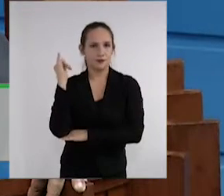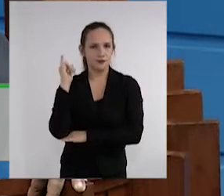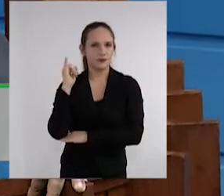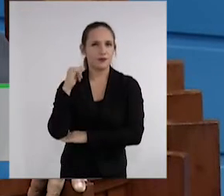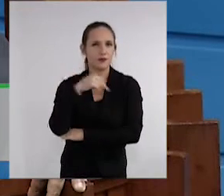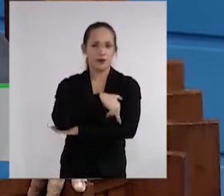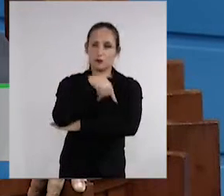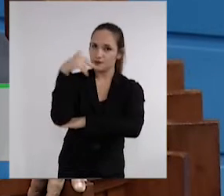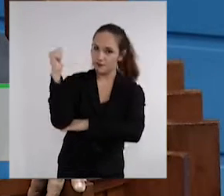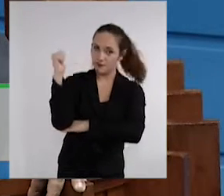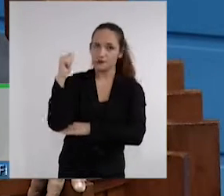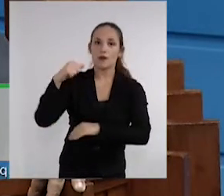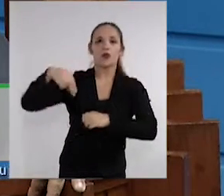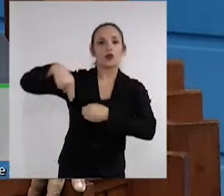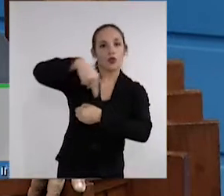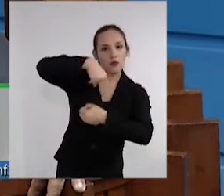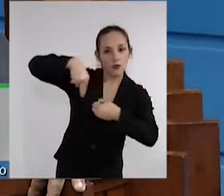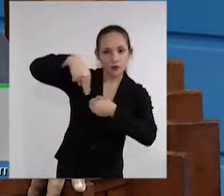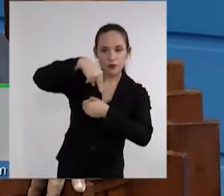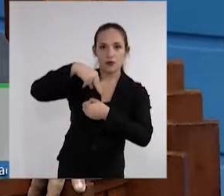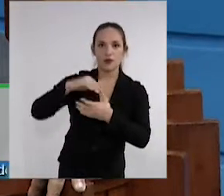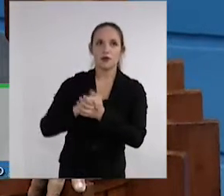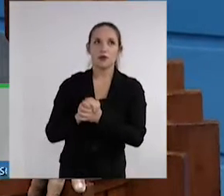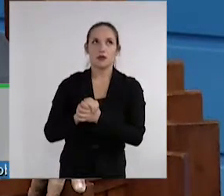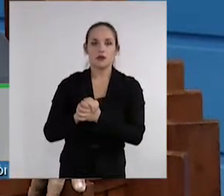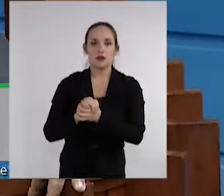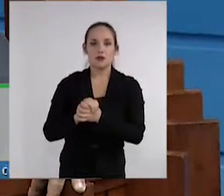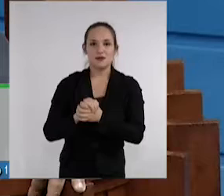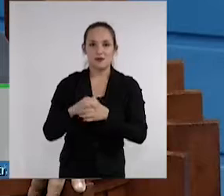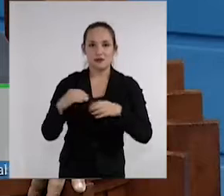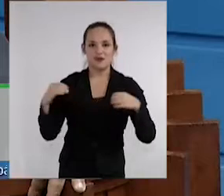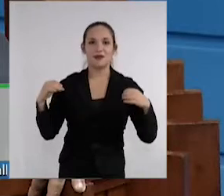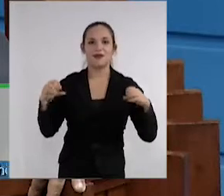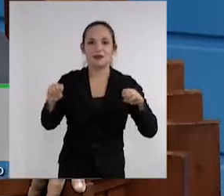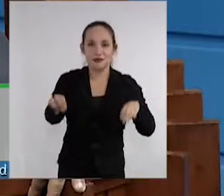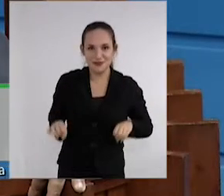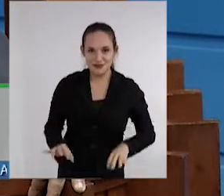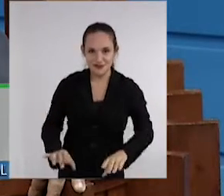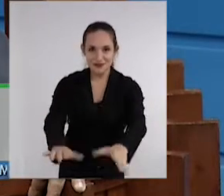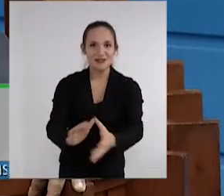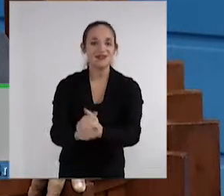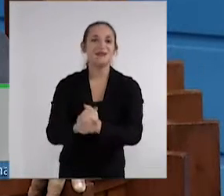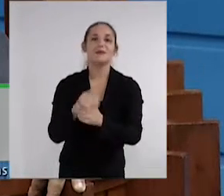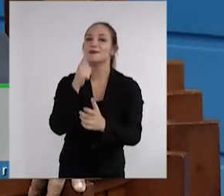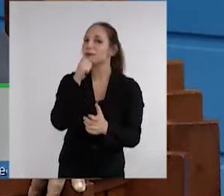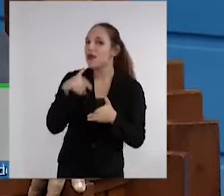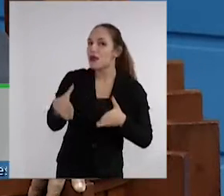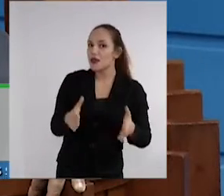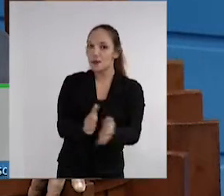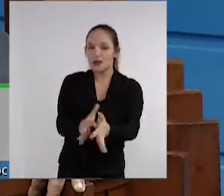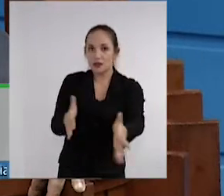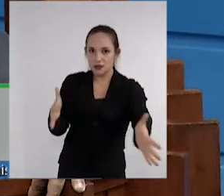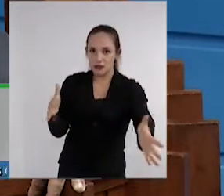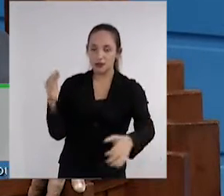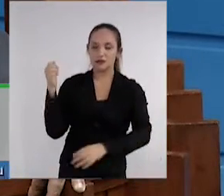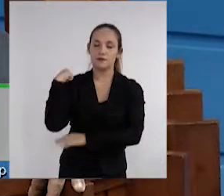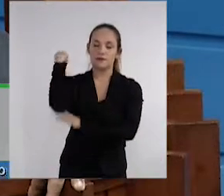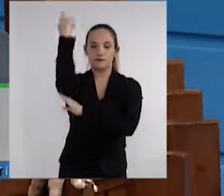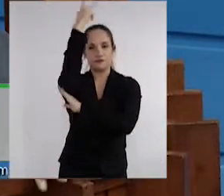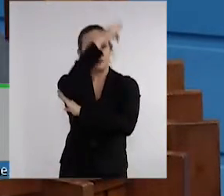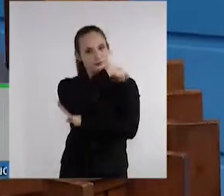Sul, Nova Andradina, Novo Horizonte do Sul, Ribas do Rio Pardo, Rio Brilhante, Santa Rita do